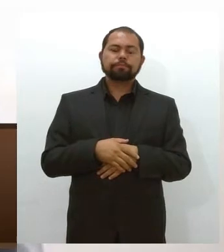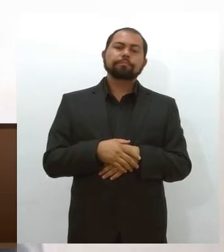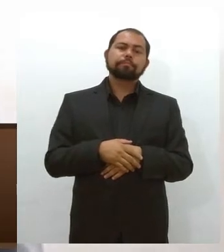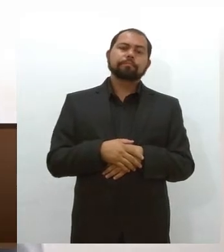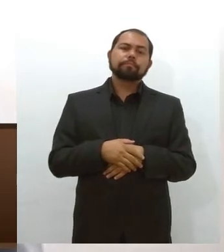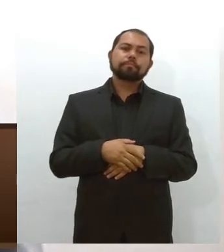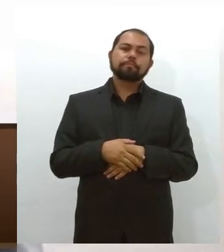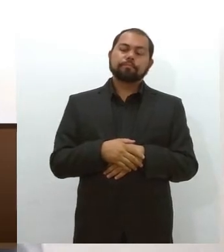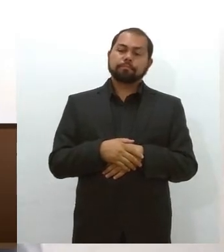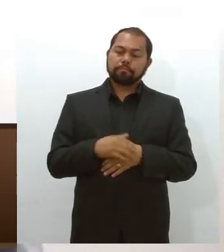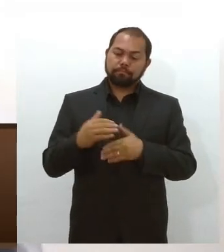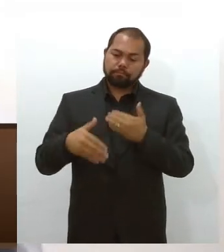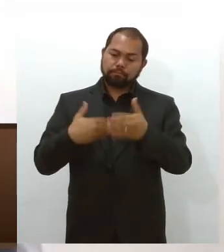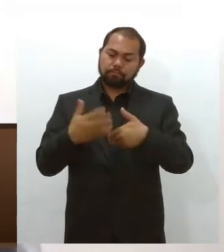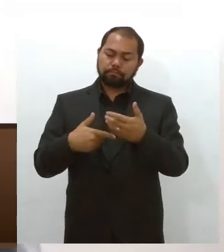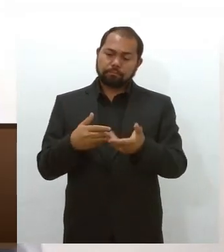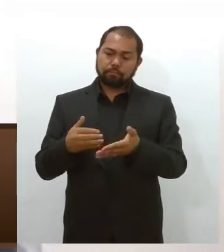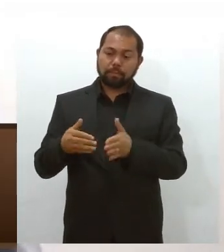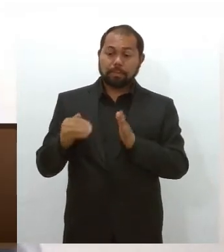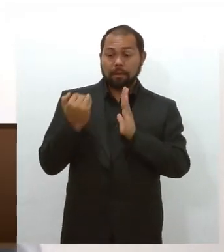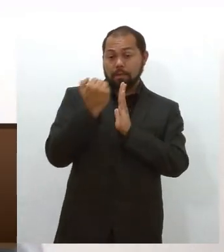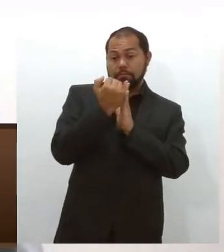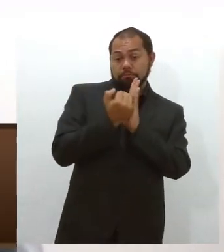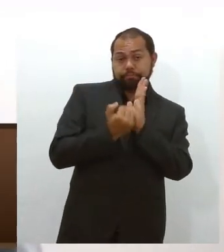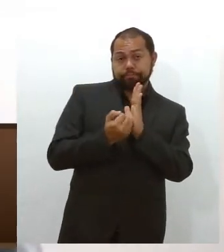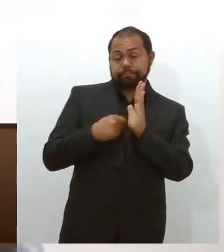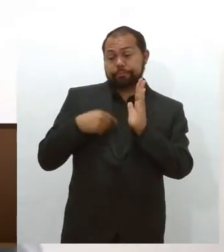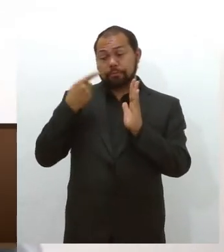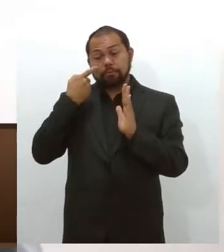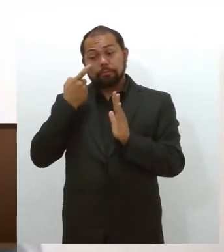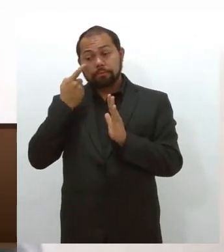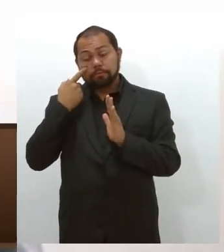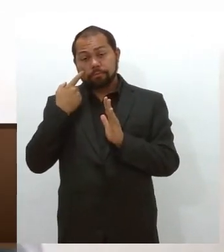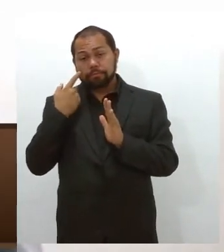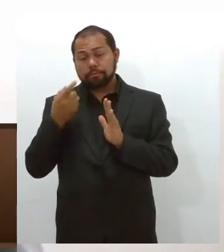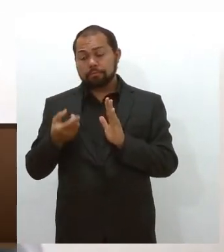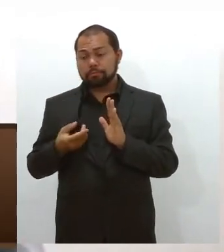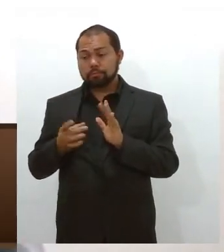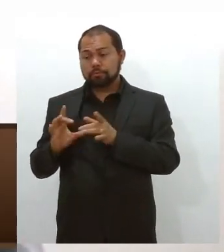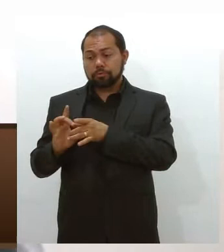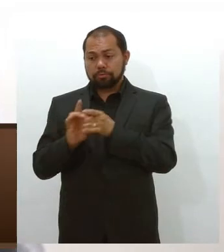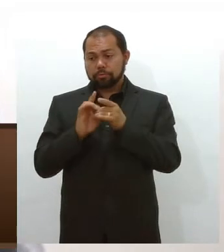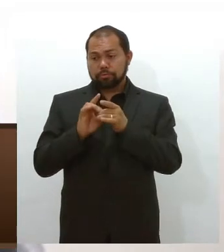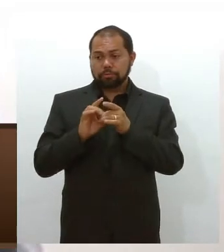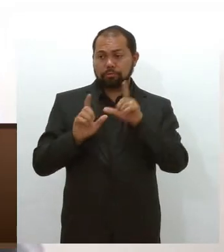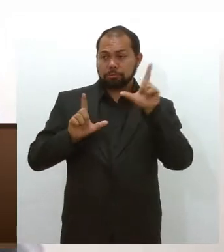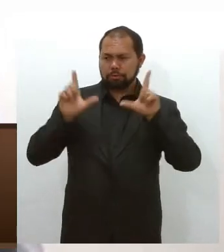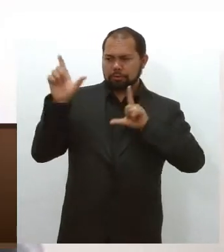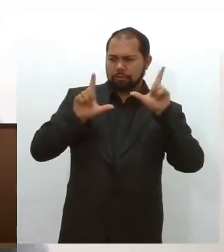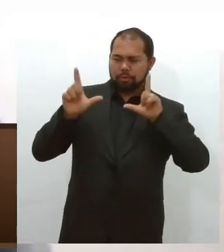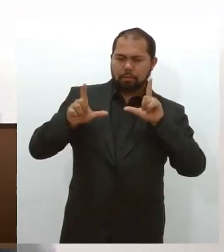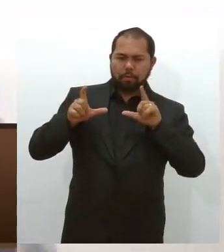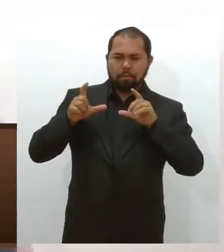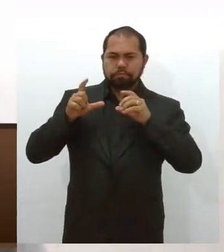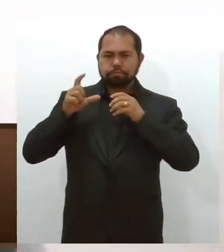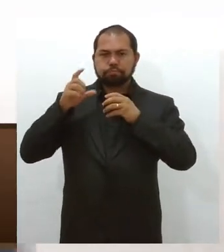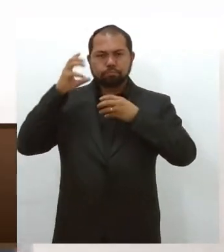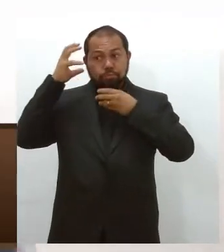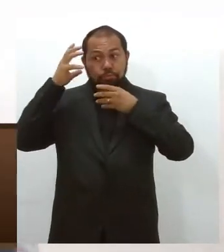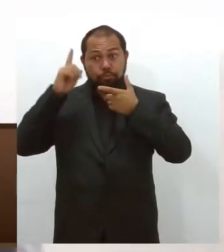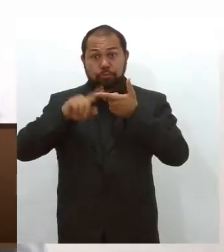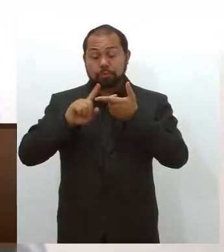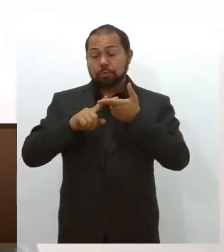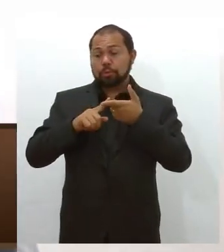procedimentais. Nós estamos vendo aí, veiculando na mídia, inclusive, algumas informações que não são